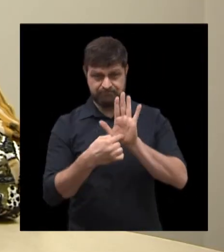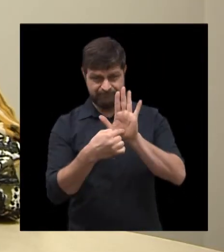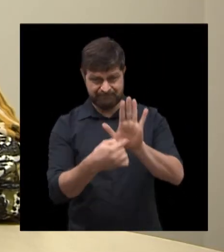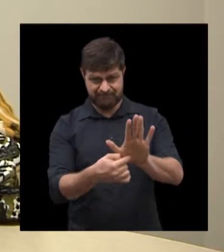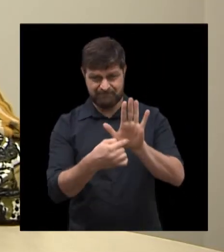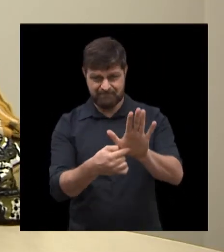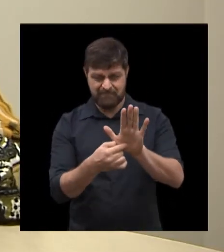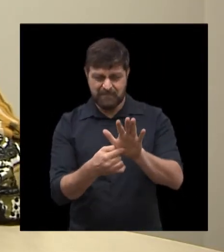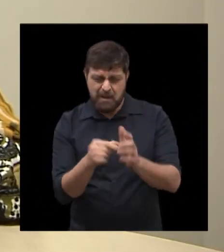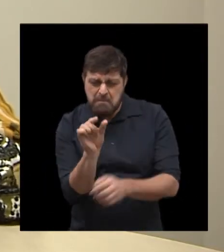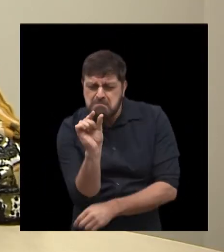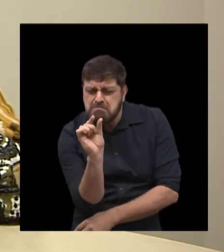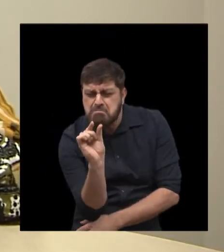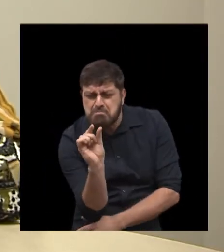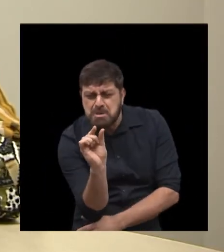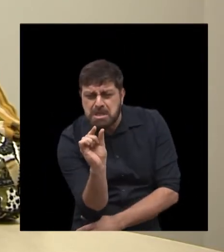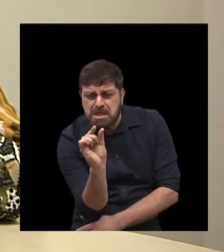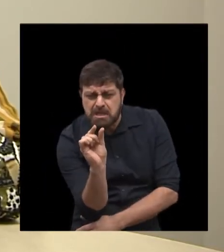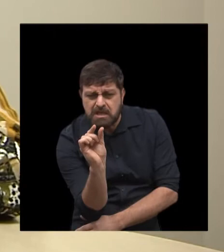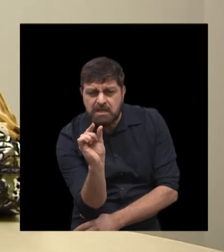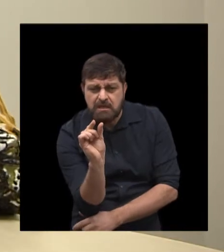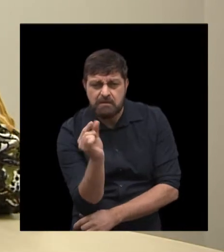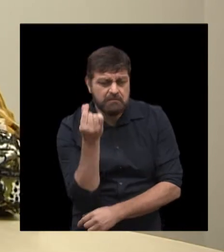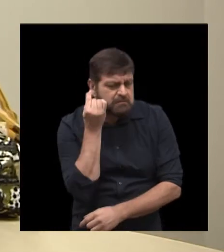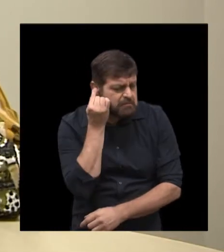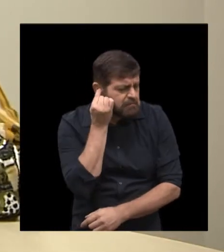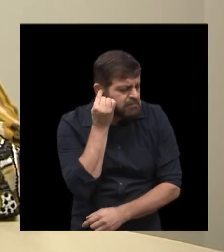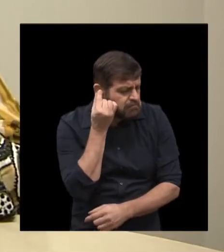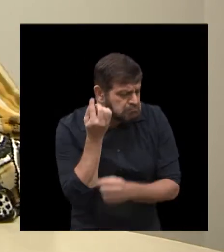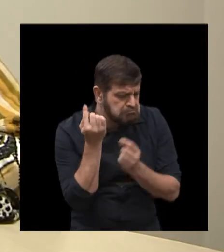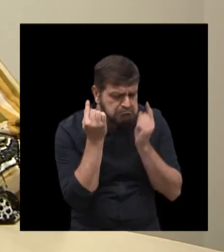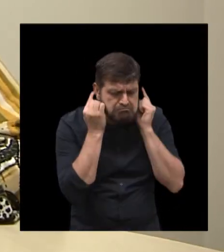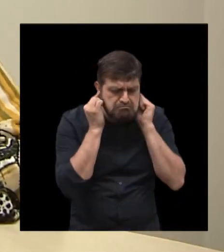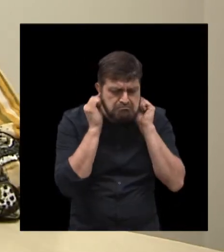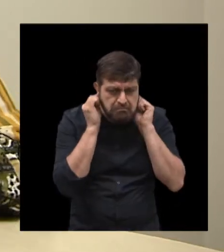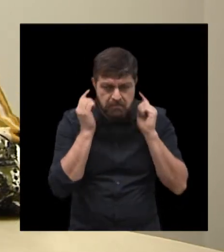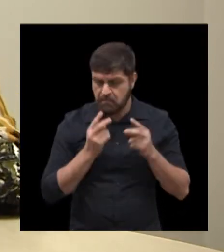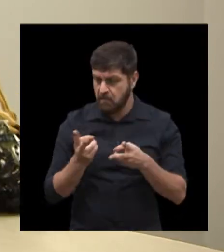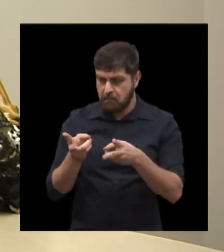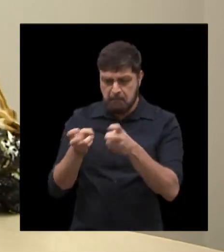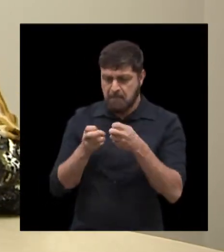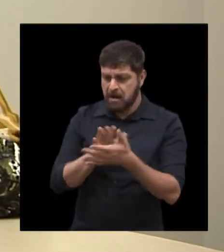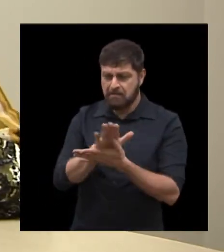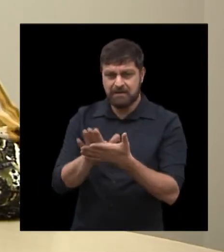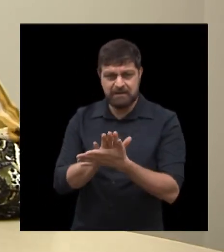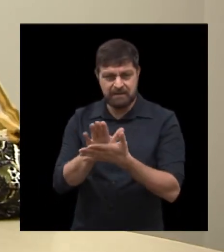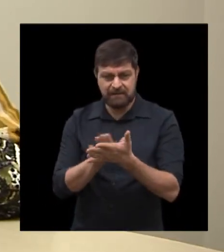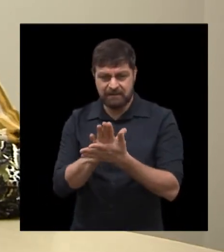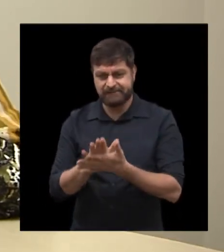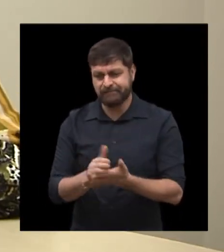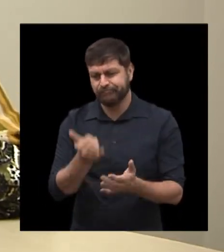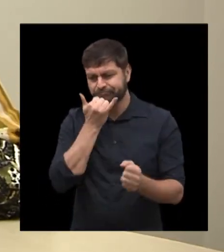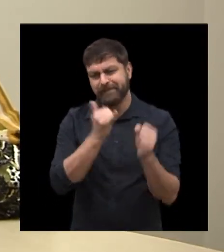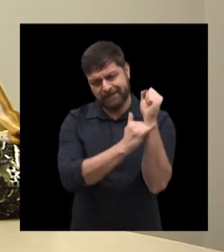são mínimos, não é? Sim. E a gente nem percebe que a pessoa está usando. Por isso, não é desculpa para não procurar